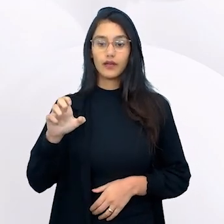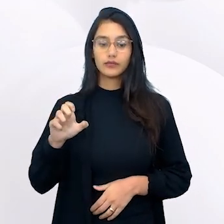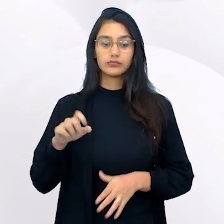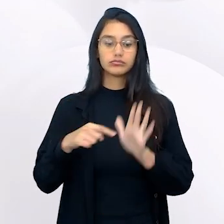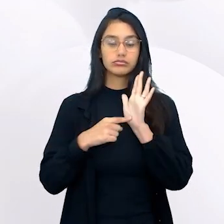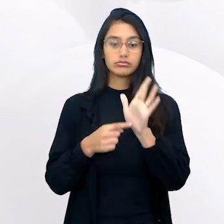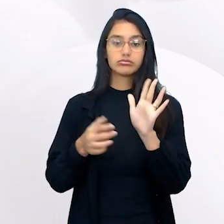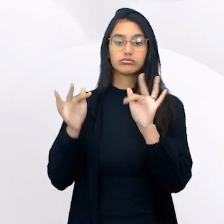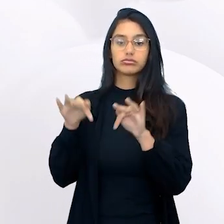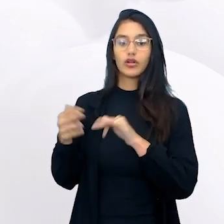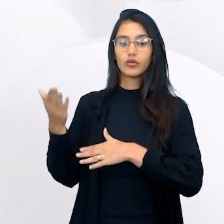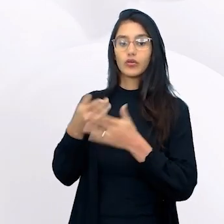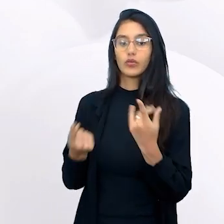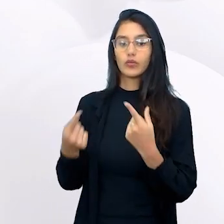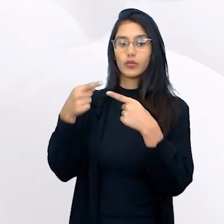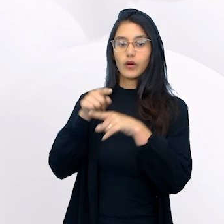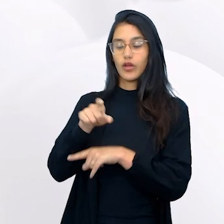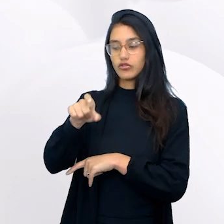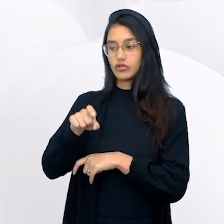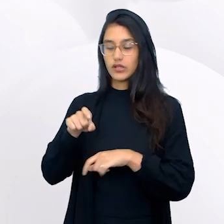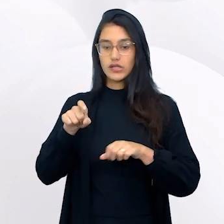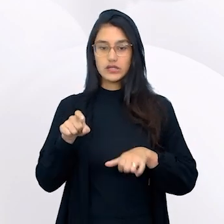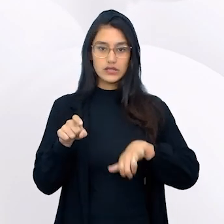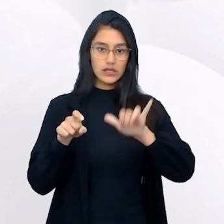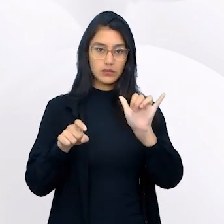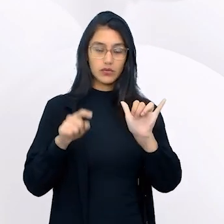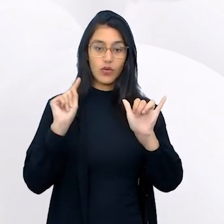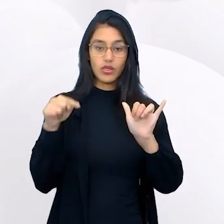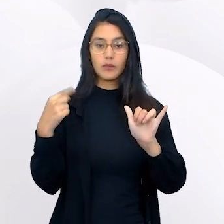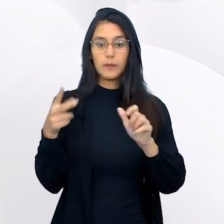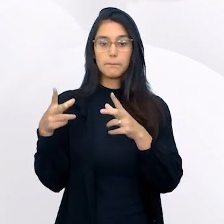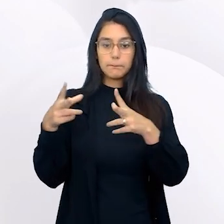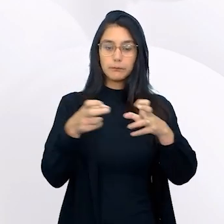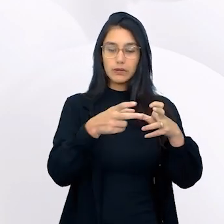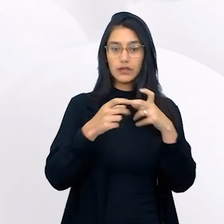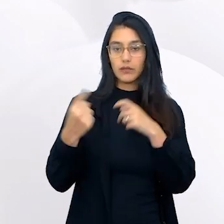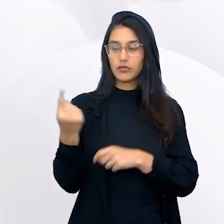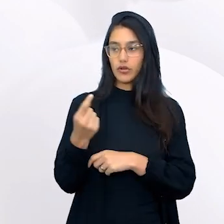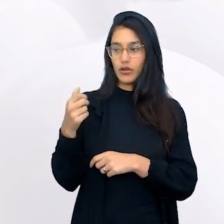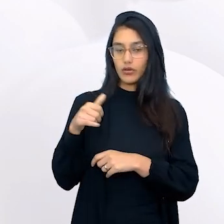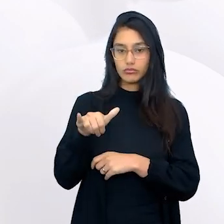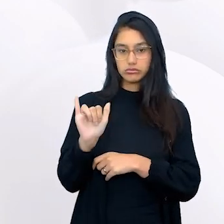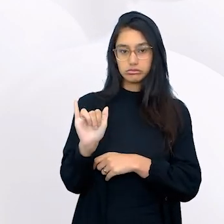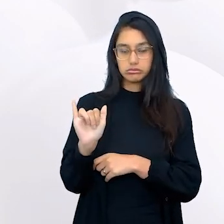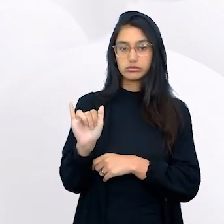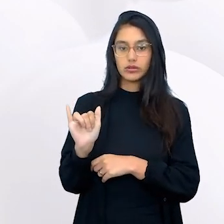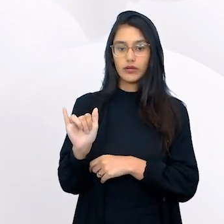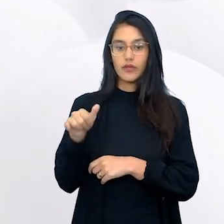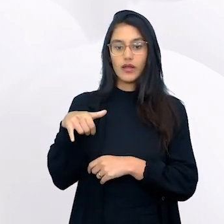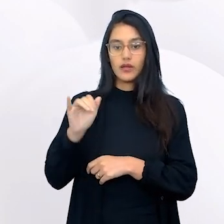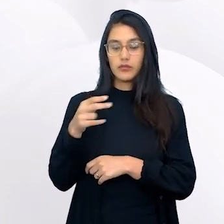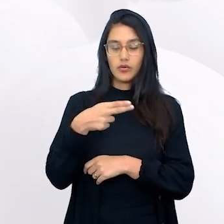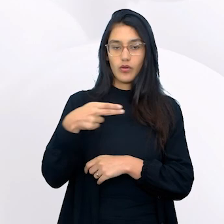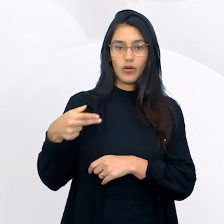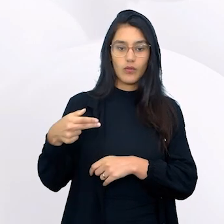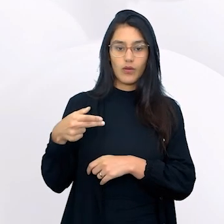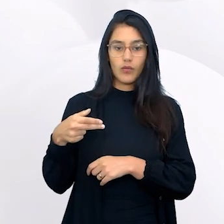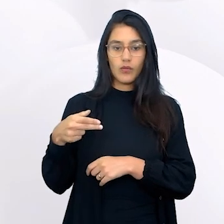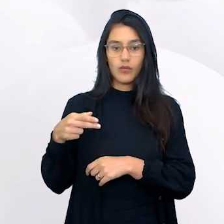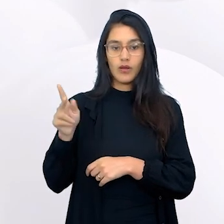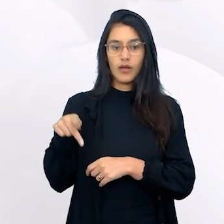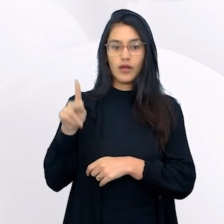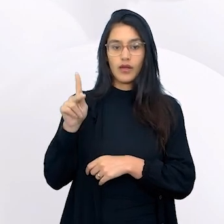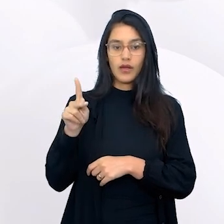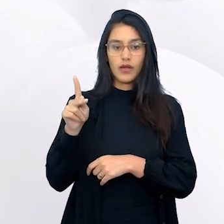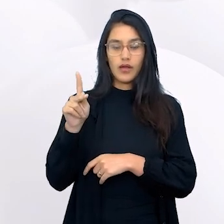final trocar as grandezas por x e y, depois ele percebe que isolando y vai ficar y igual a k